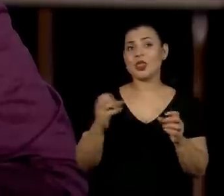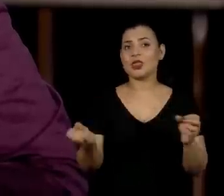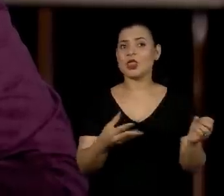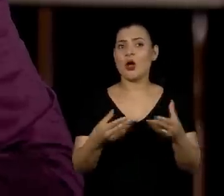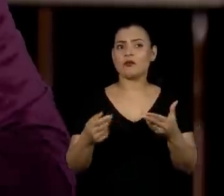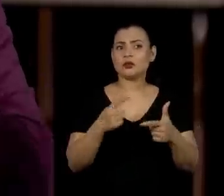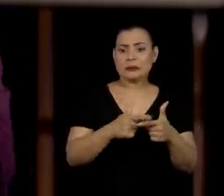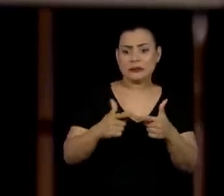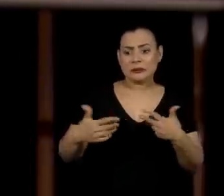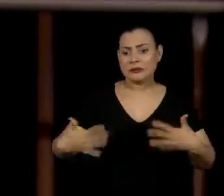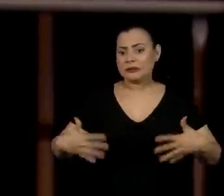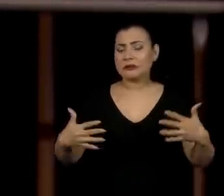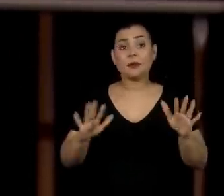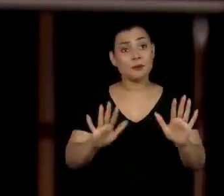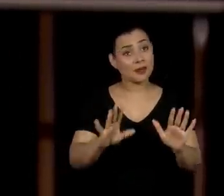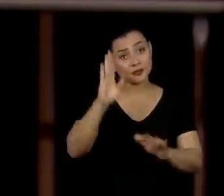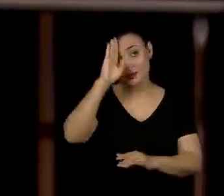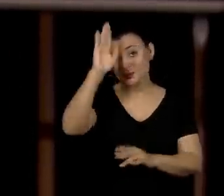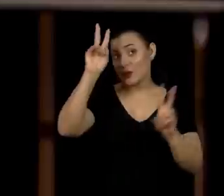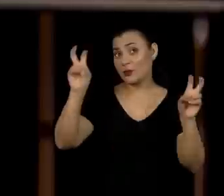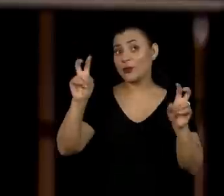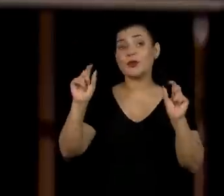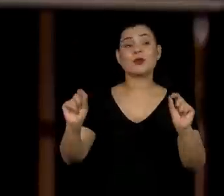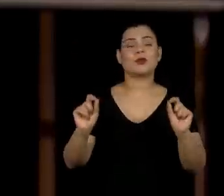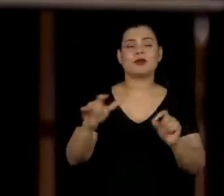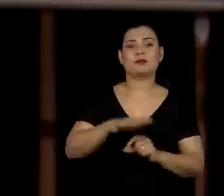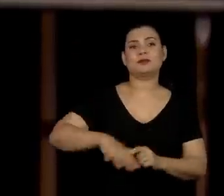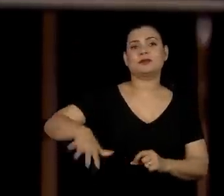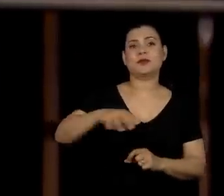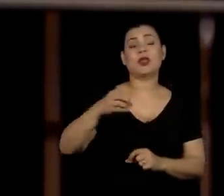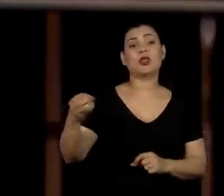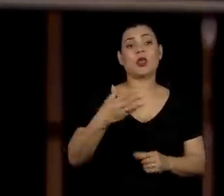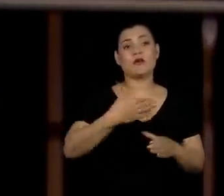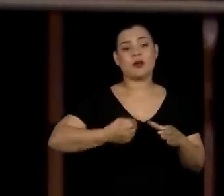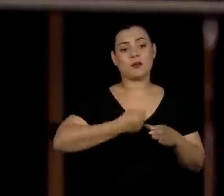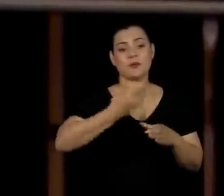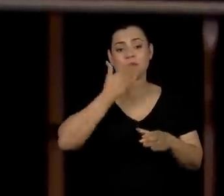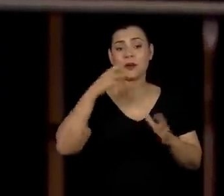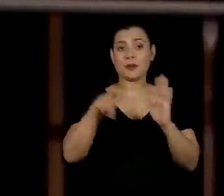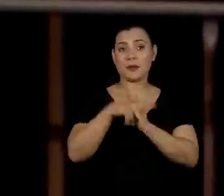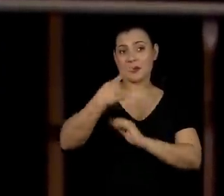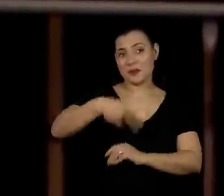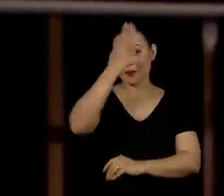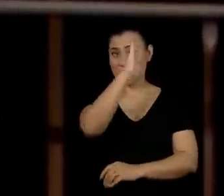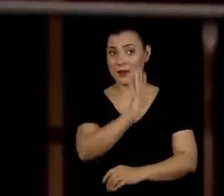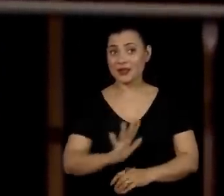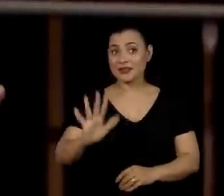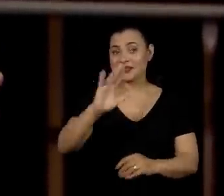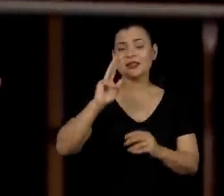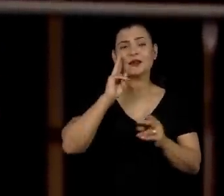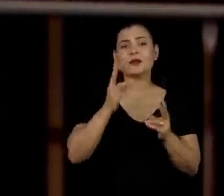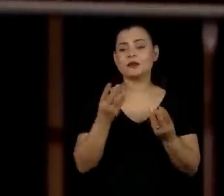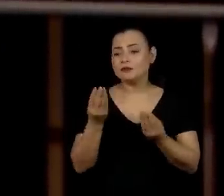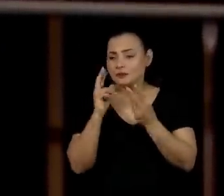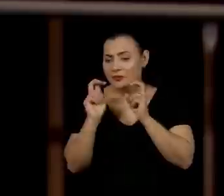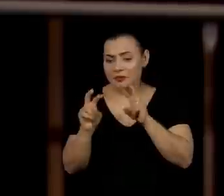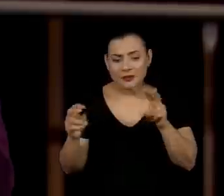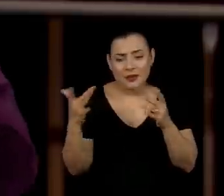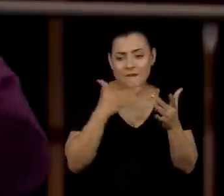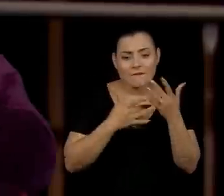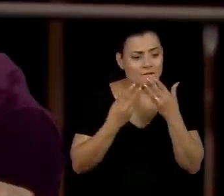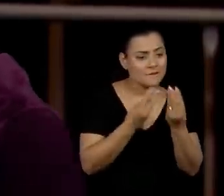problemas Principalmente quando se fala desse cenário da nova gastronomia brasileira olhar para delícias e também